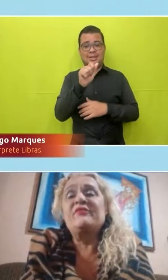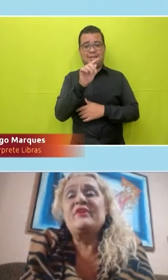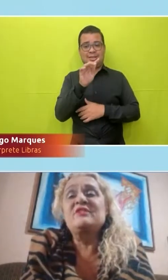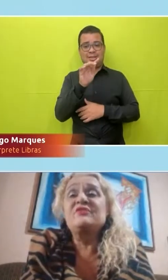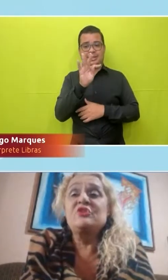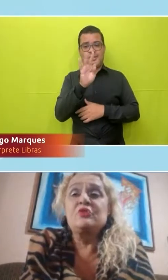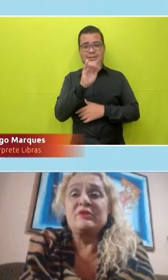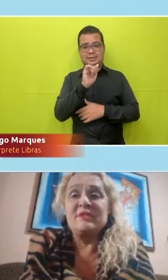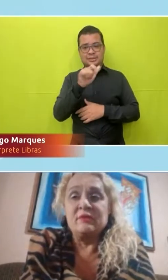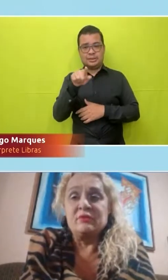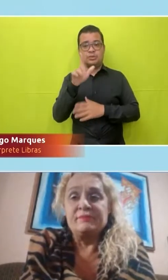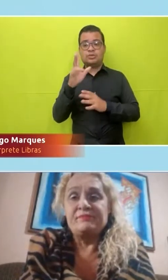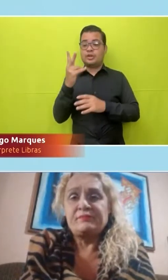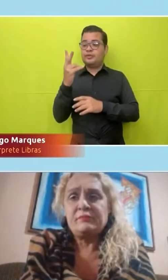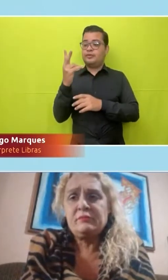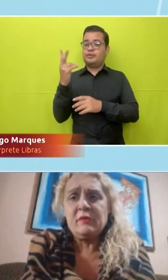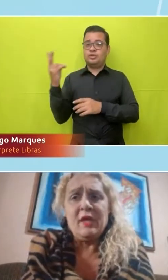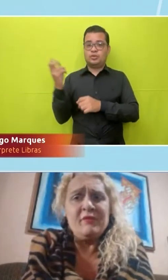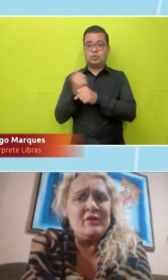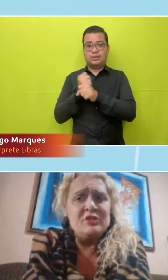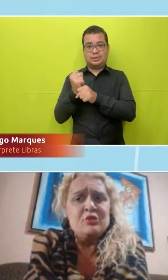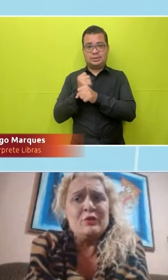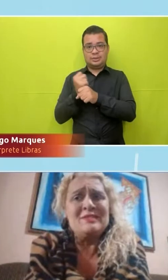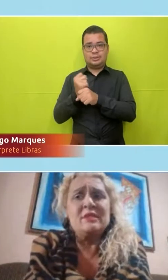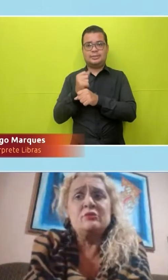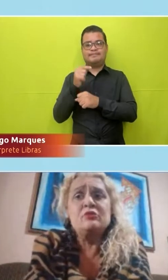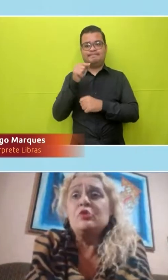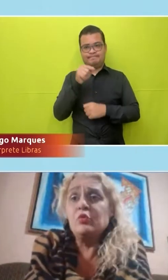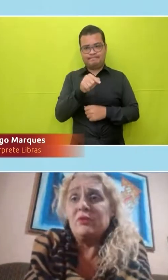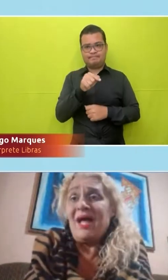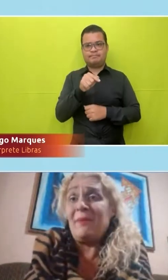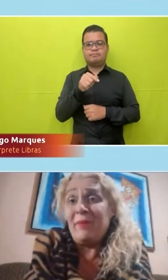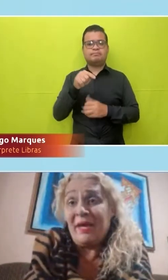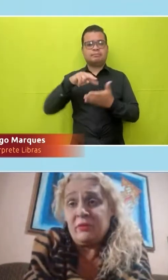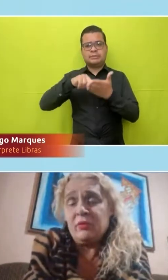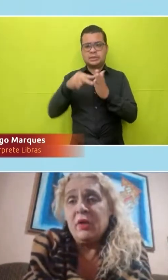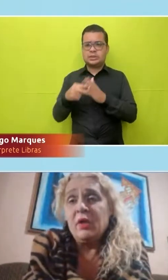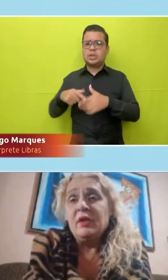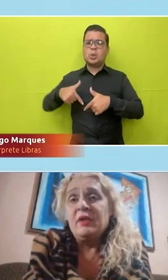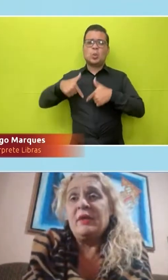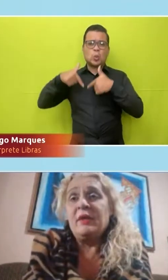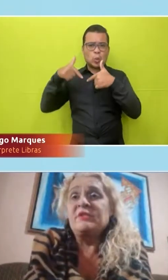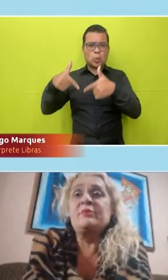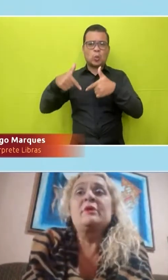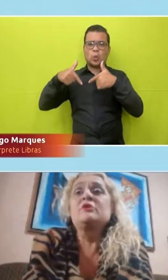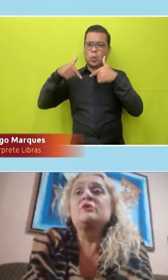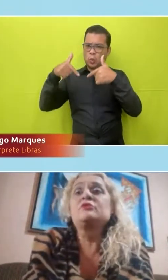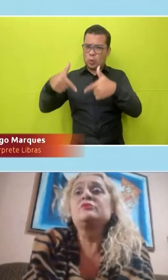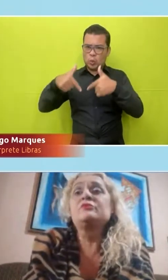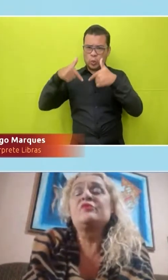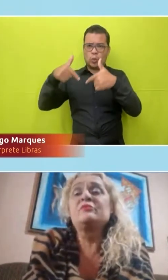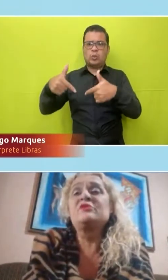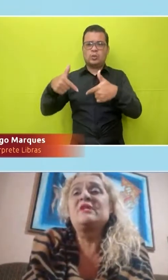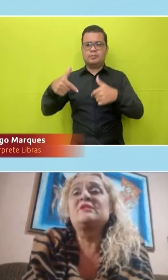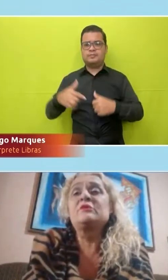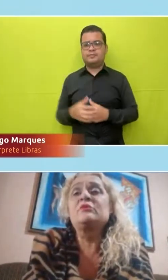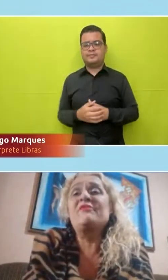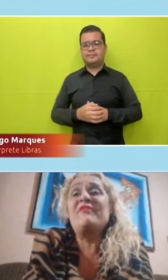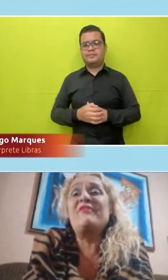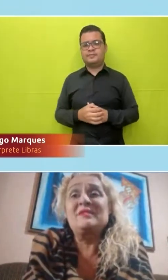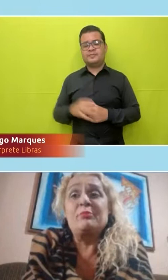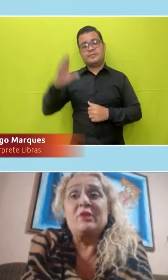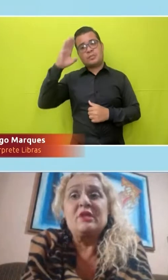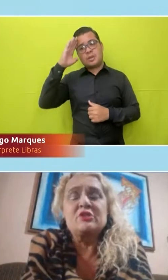agora fez 22 anos. 22 anos de luta aberta, né? Principalmente, vamos dizer assim,